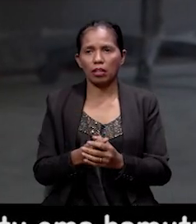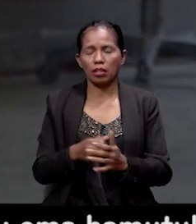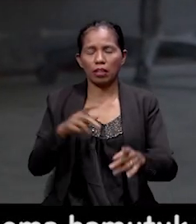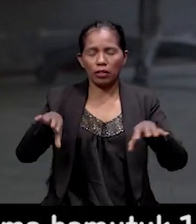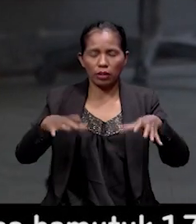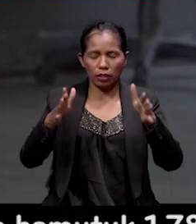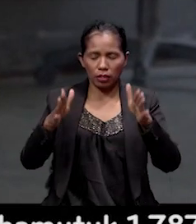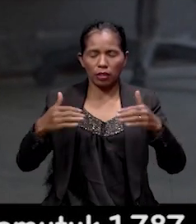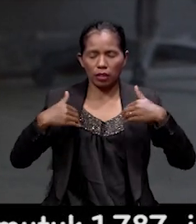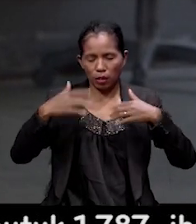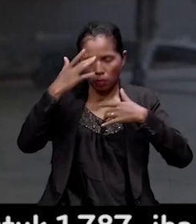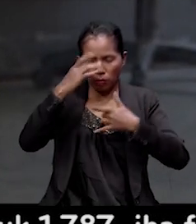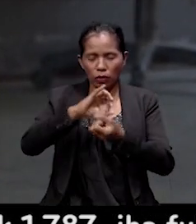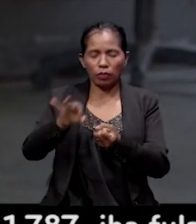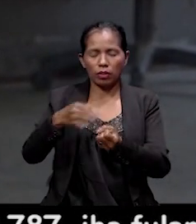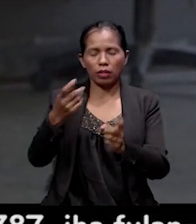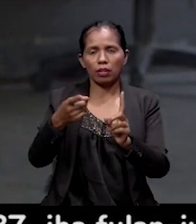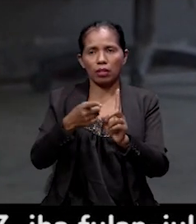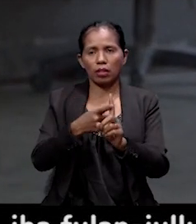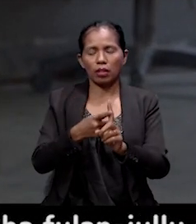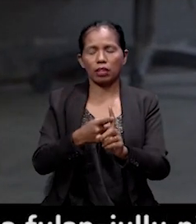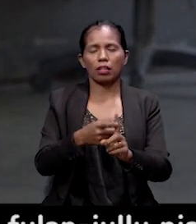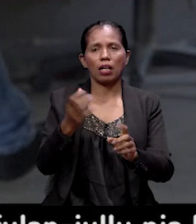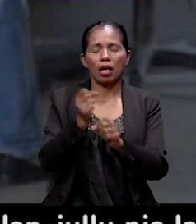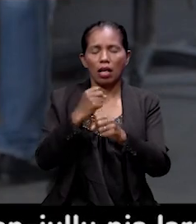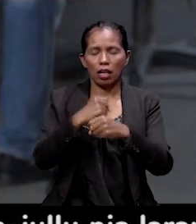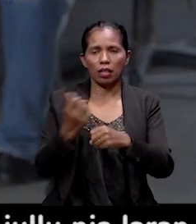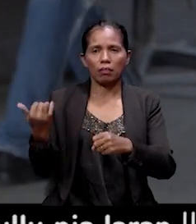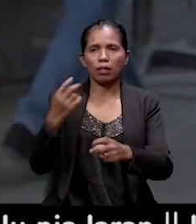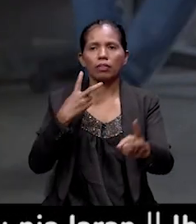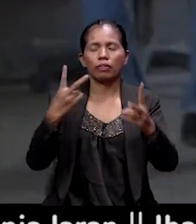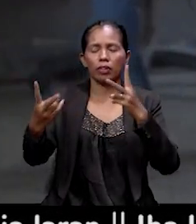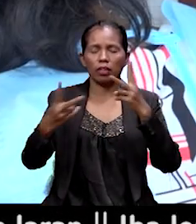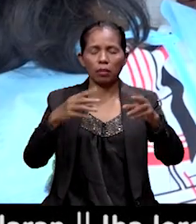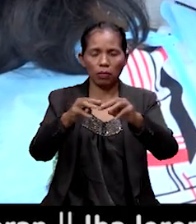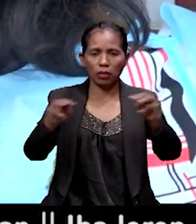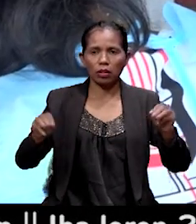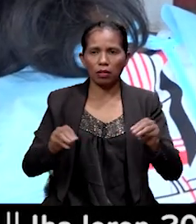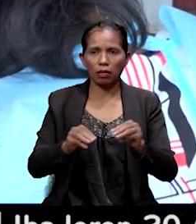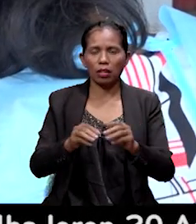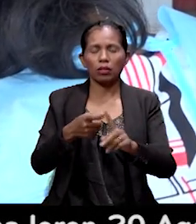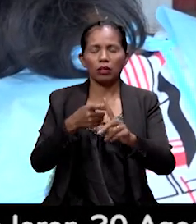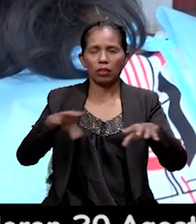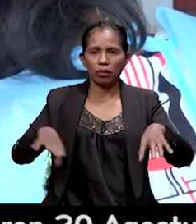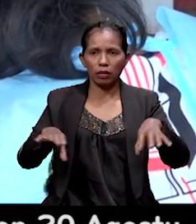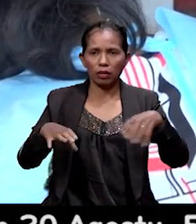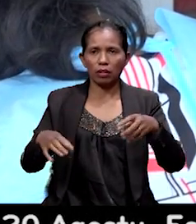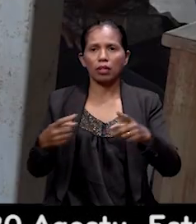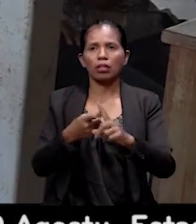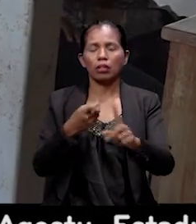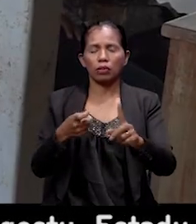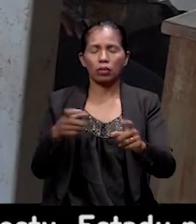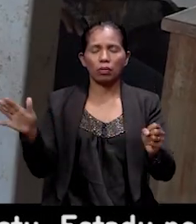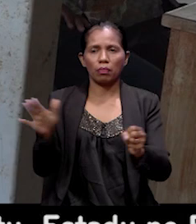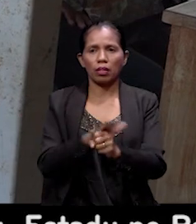be detetado positivo COVID-19 durante ne halau hela viagem ba município sira, no husi funcionário hirakne maioria completa